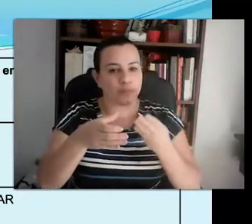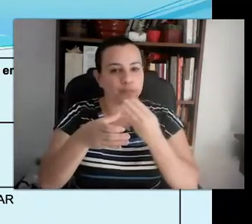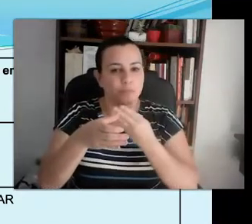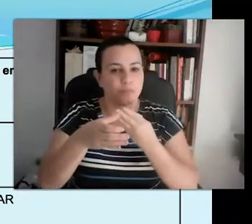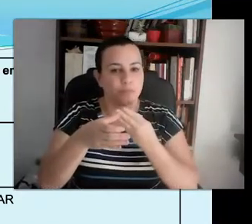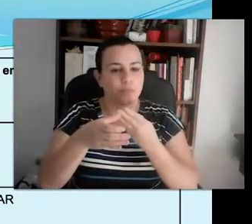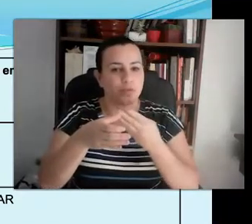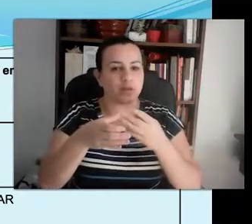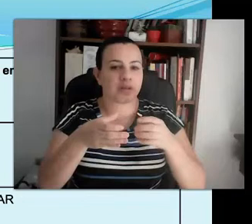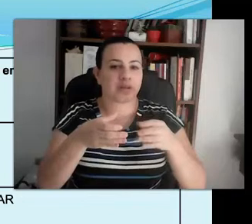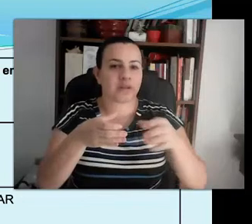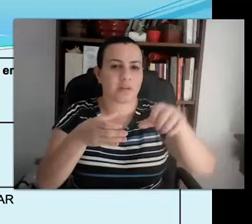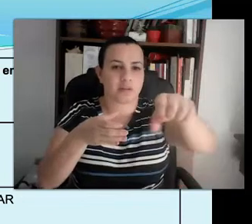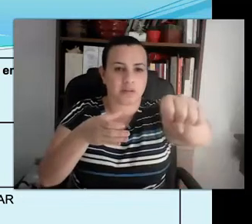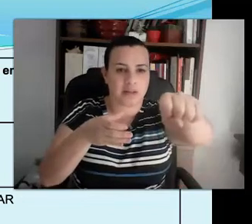bolo,